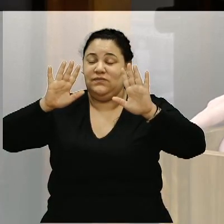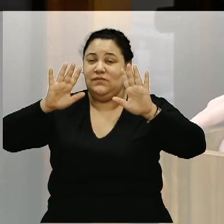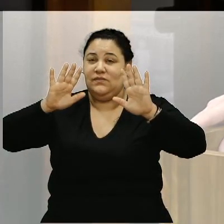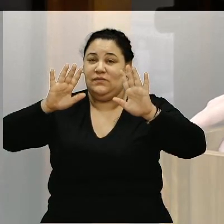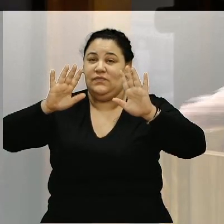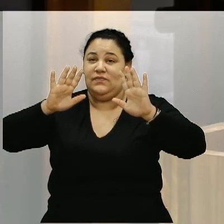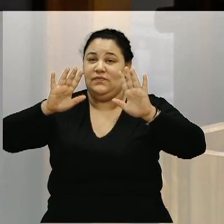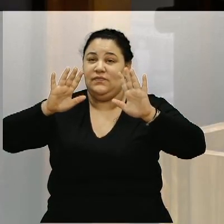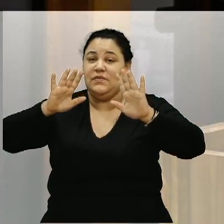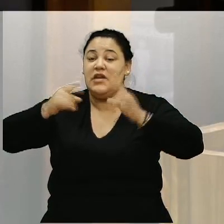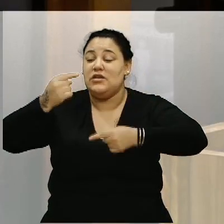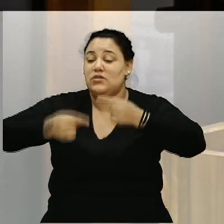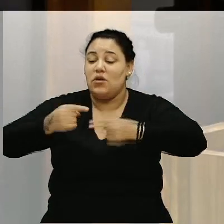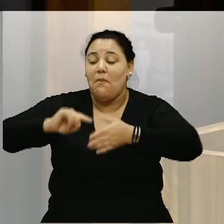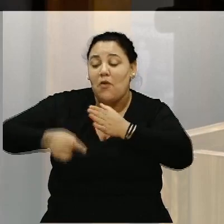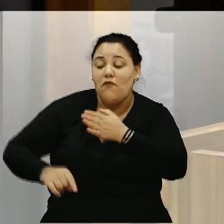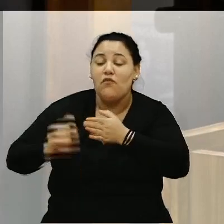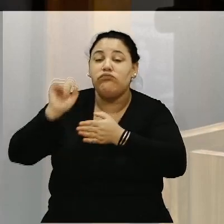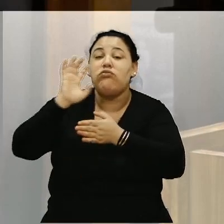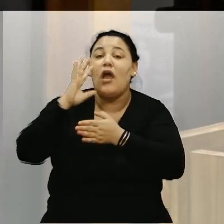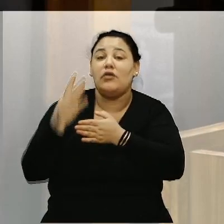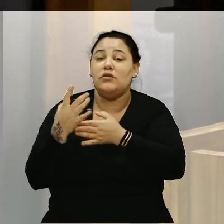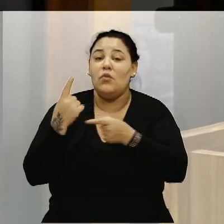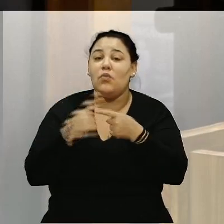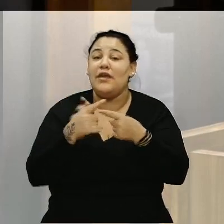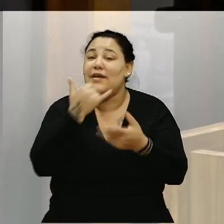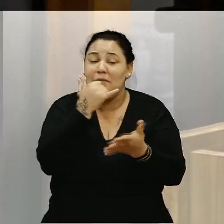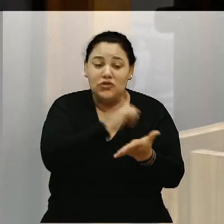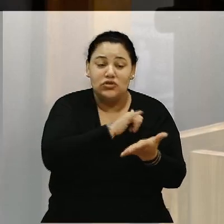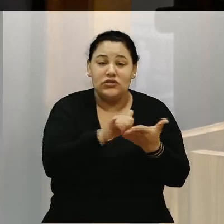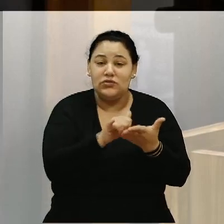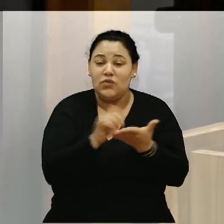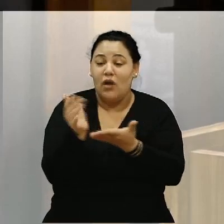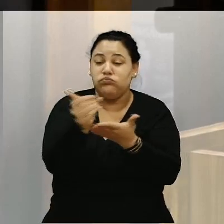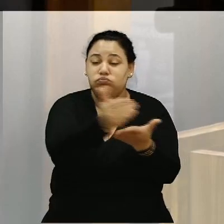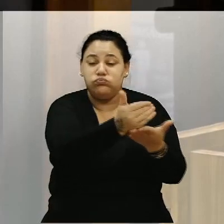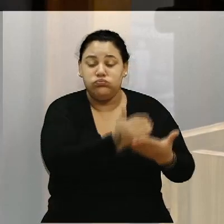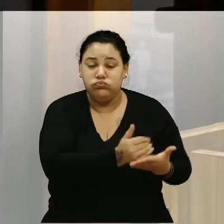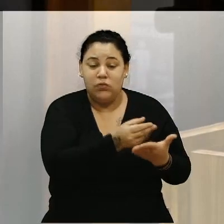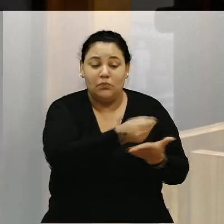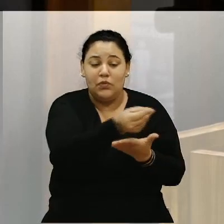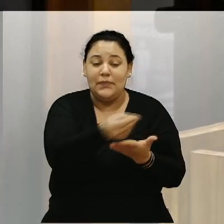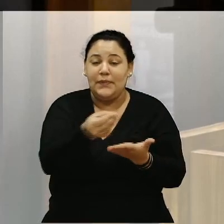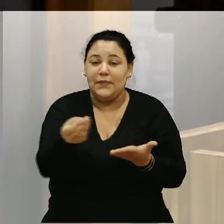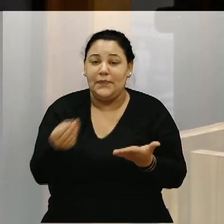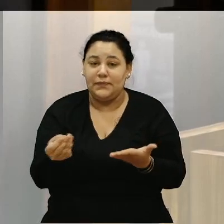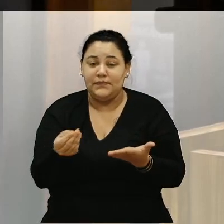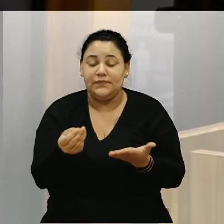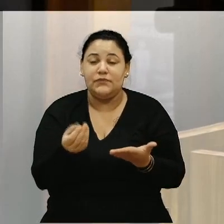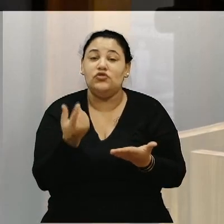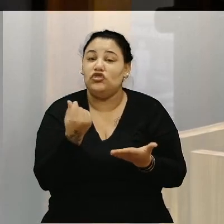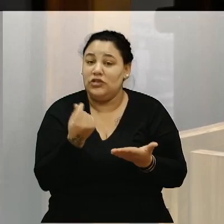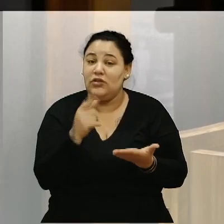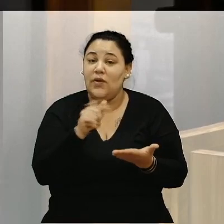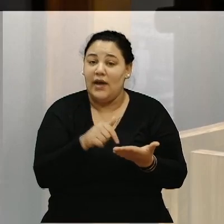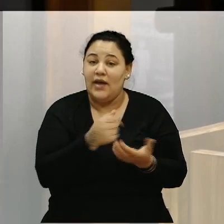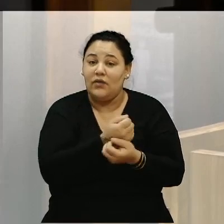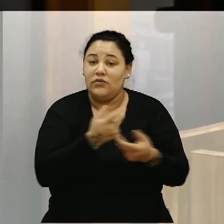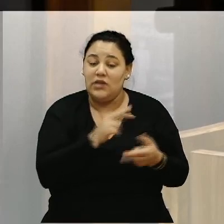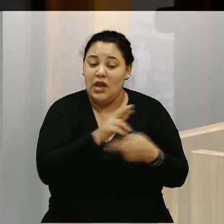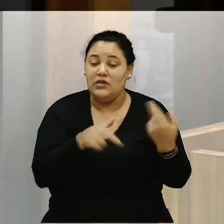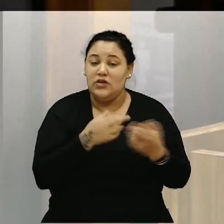do mérito. Até porque anistia, arrecadação e distribuição de rendas são atribuições específicas do Congresso